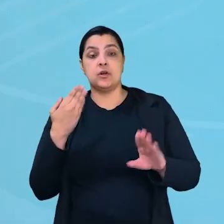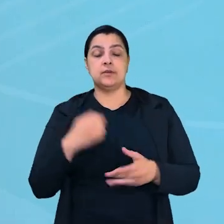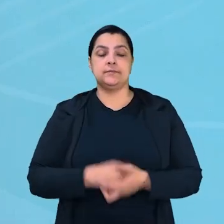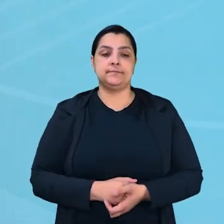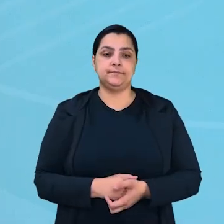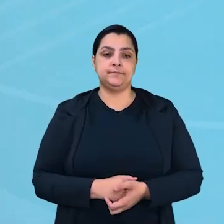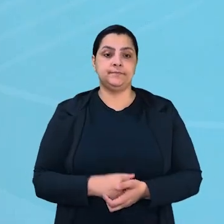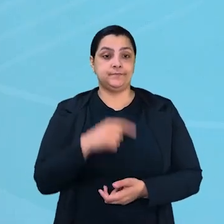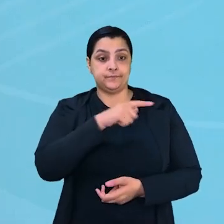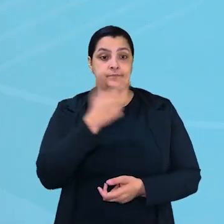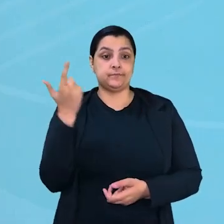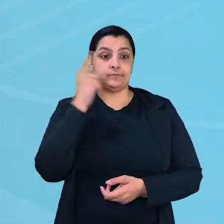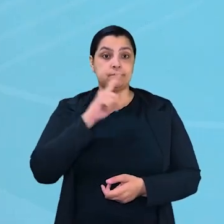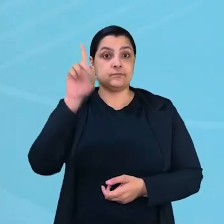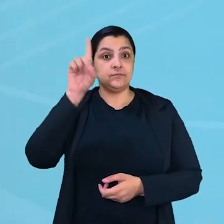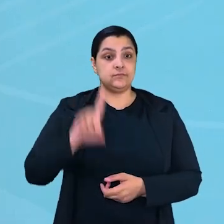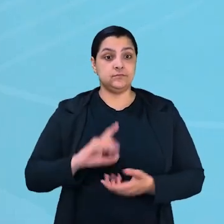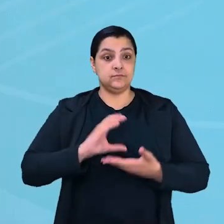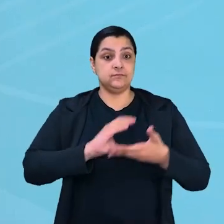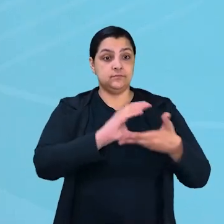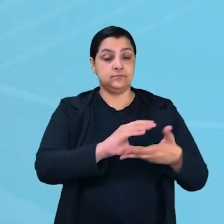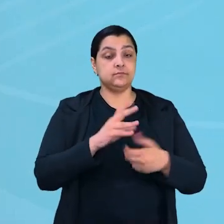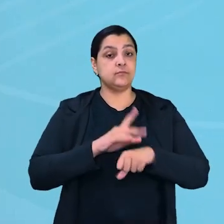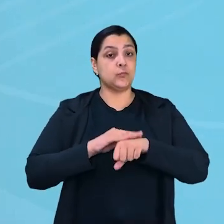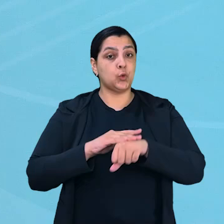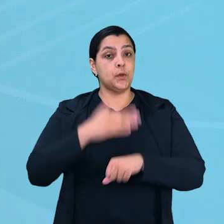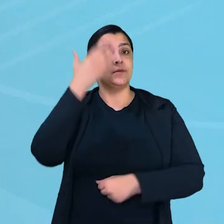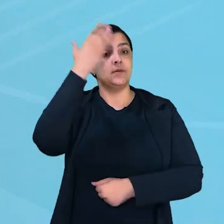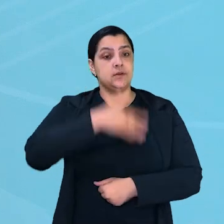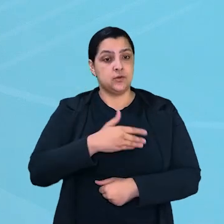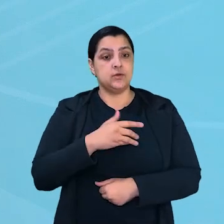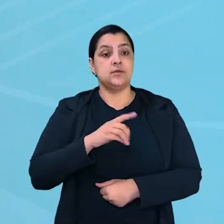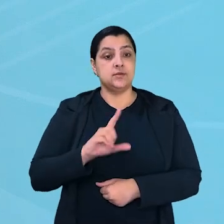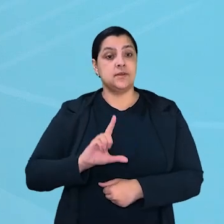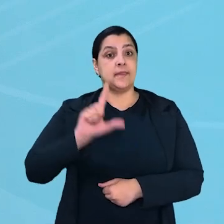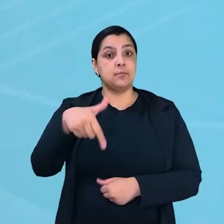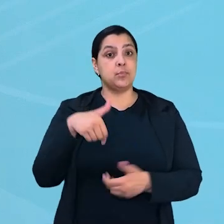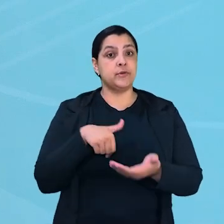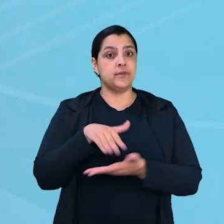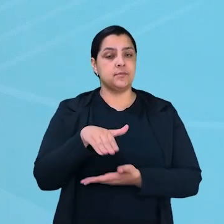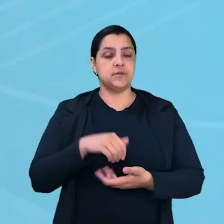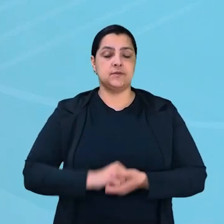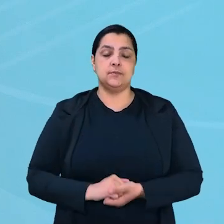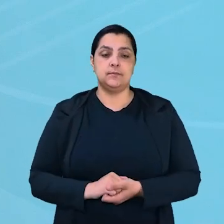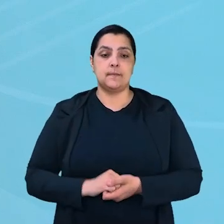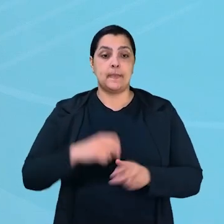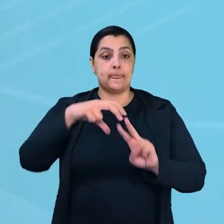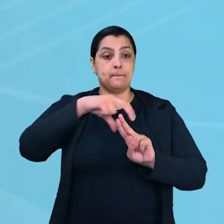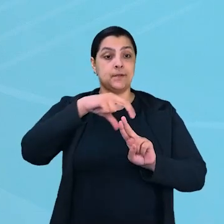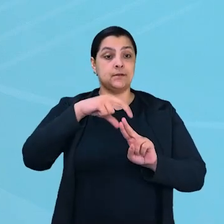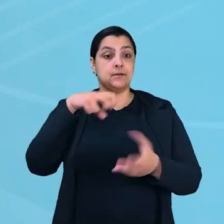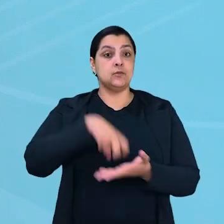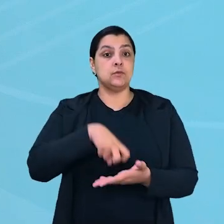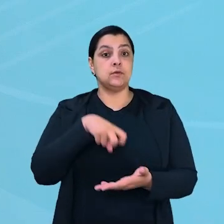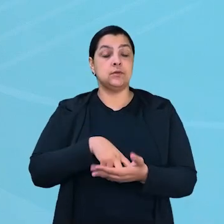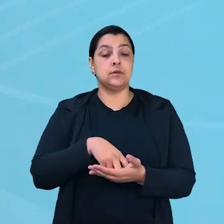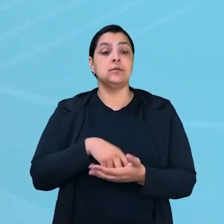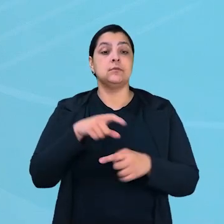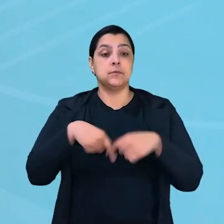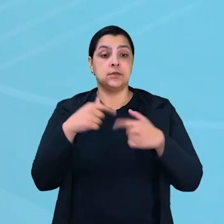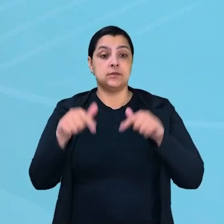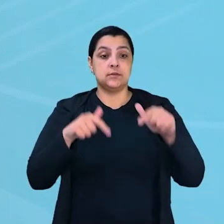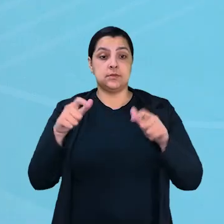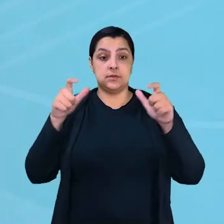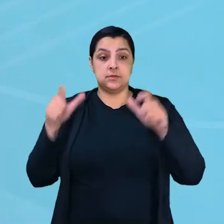de safra. Operador obtém direito à indenização por doença reconhecida após a demissão. Bradesco é condenado